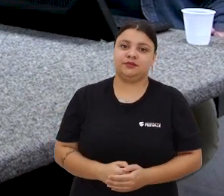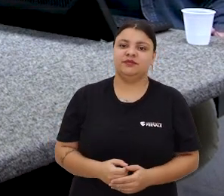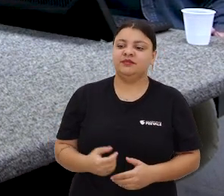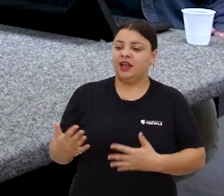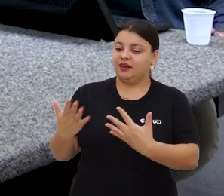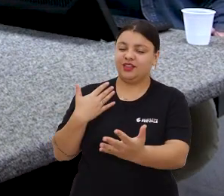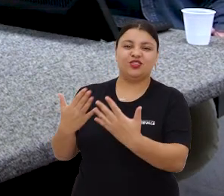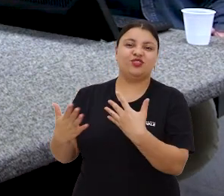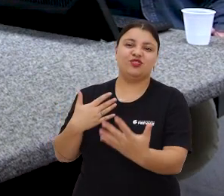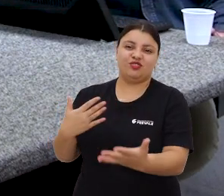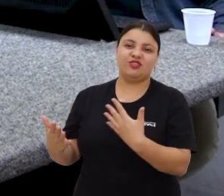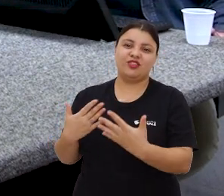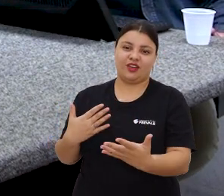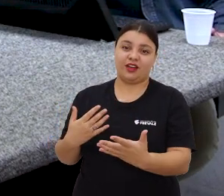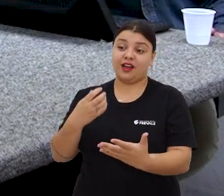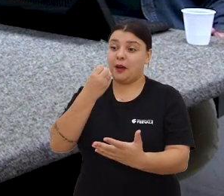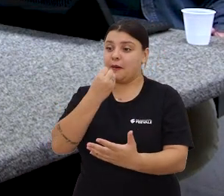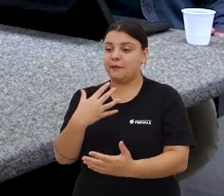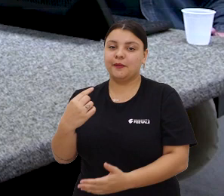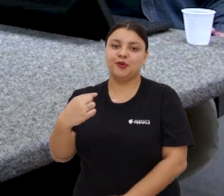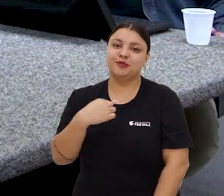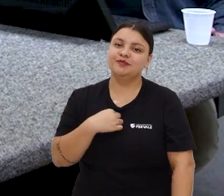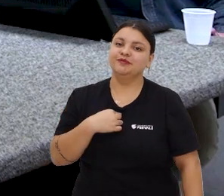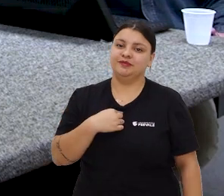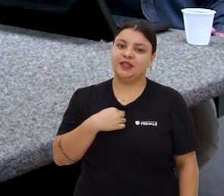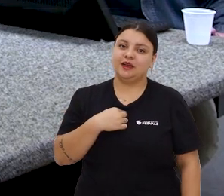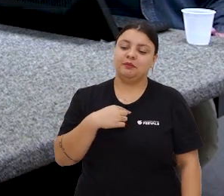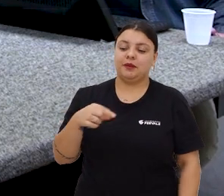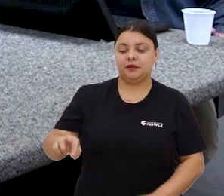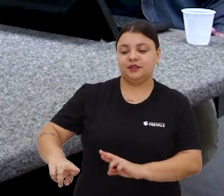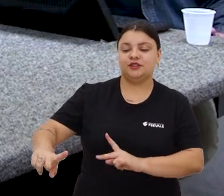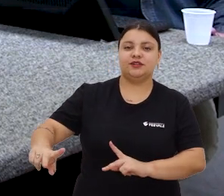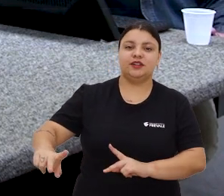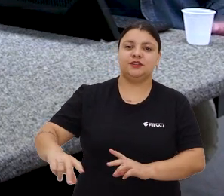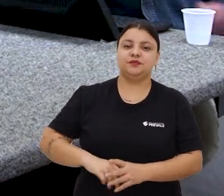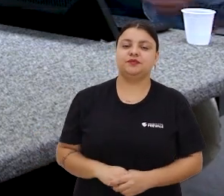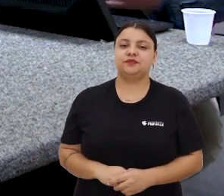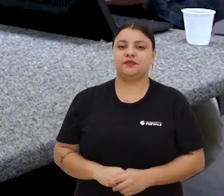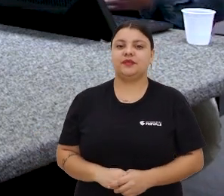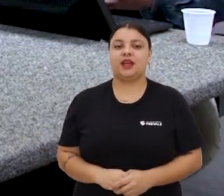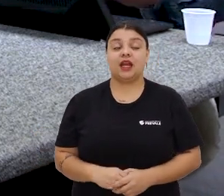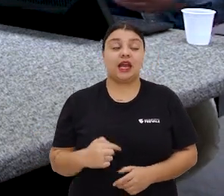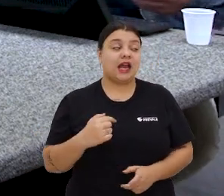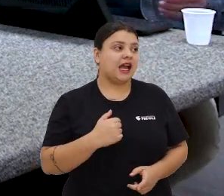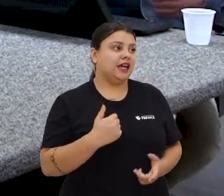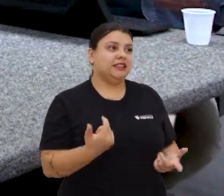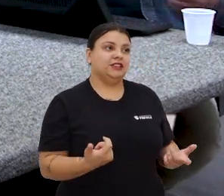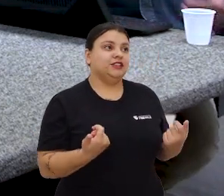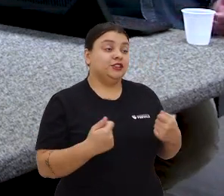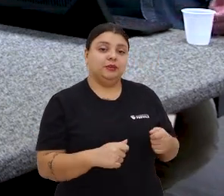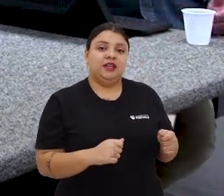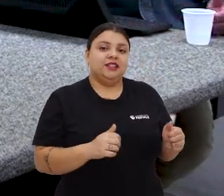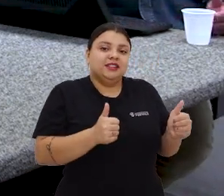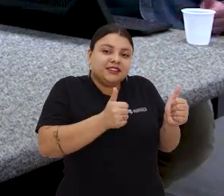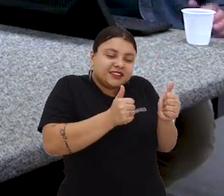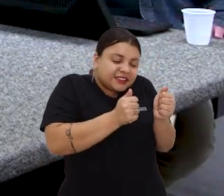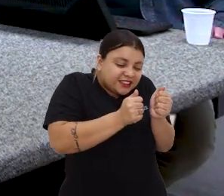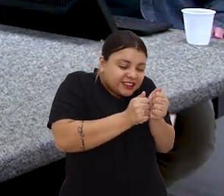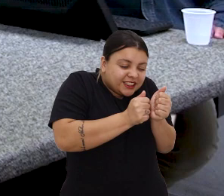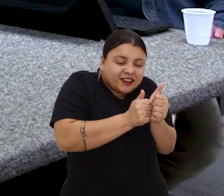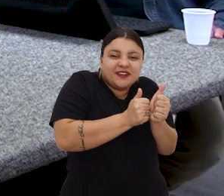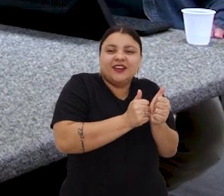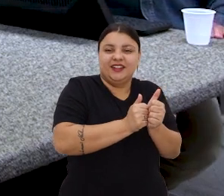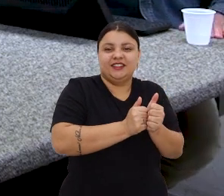troca, eu acho que muito mais válida para mim do que para eles, porque... A gente é obrigado a se aproximar mais, né? Eu